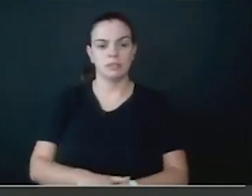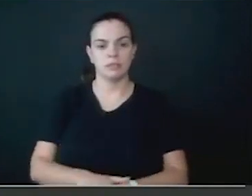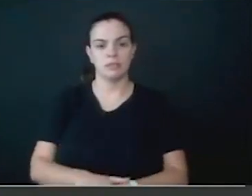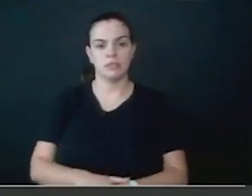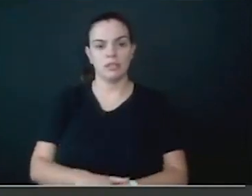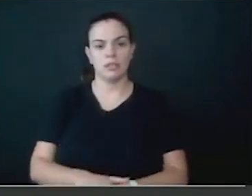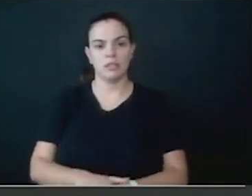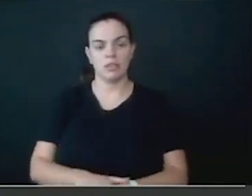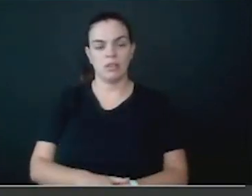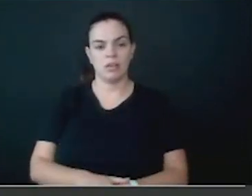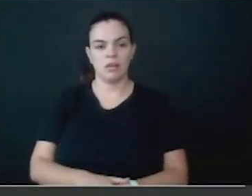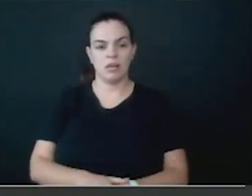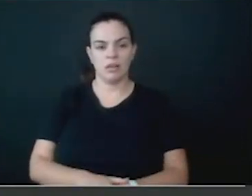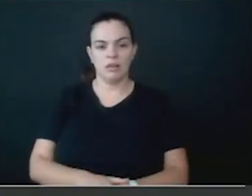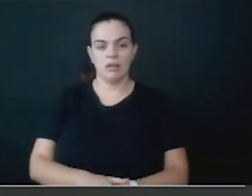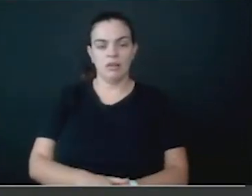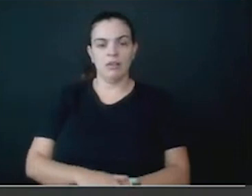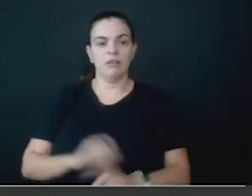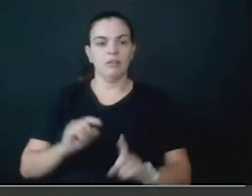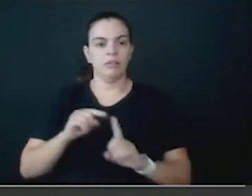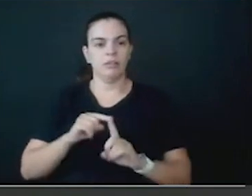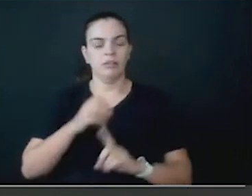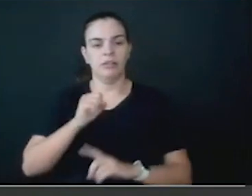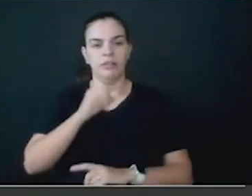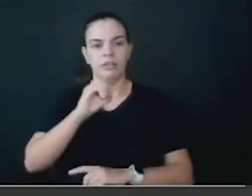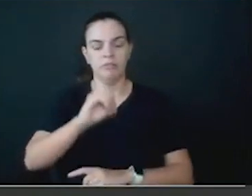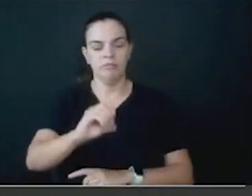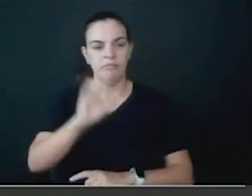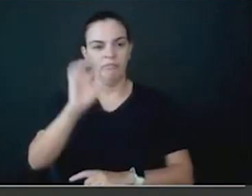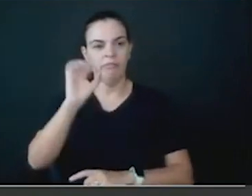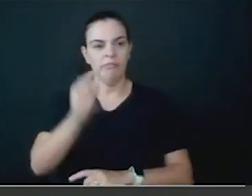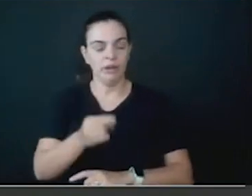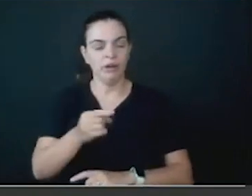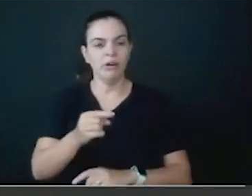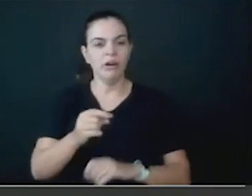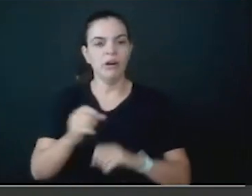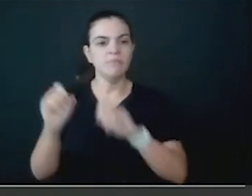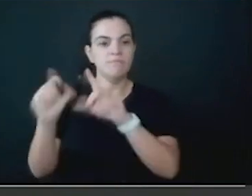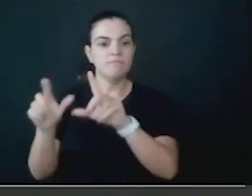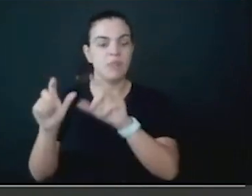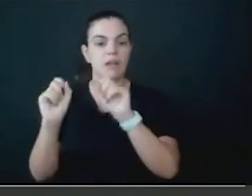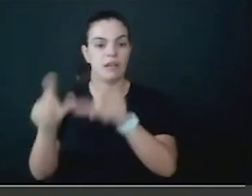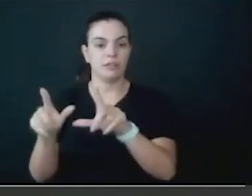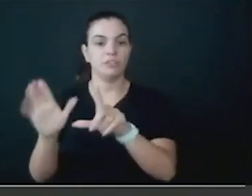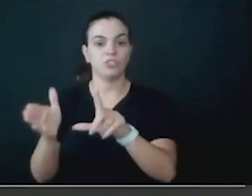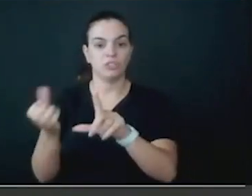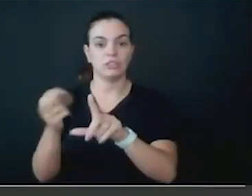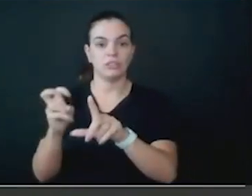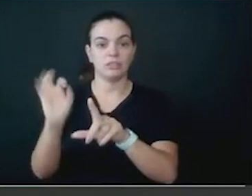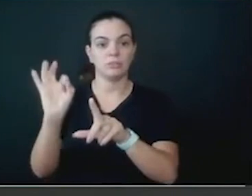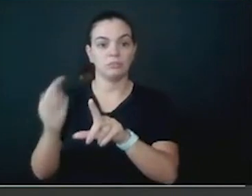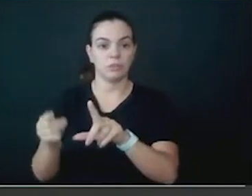Seguindo com as metas, implantação de 80 mil placas, nós estamos com 65 mil implantadas, mais 2 anos